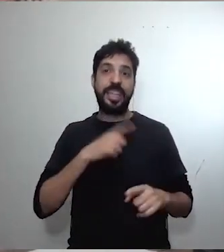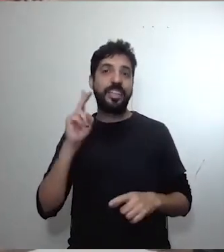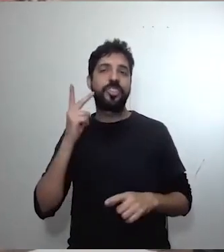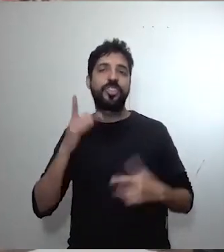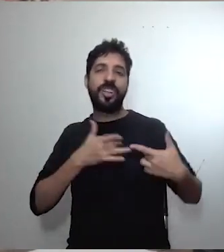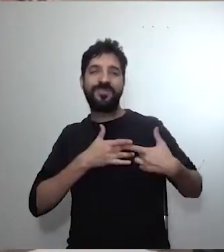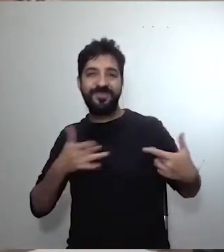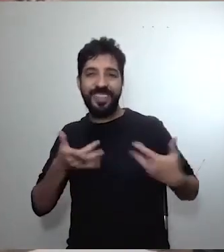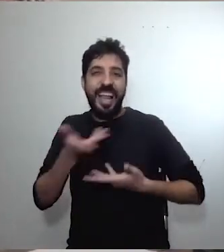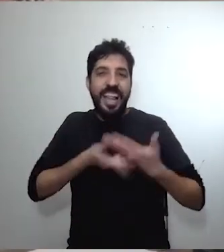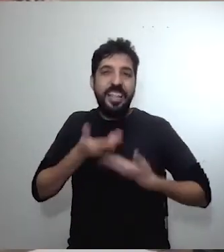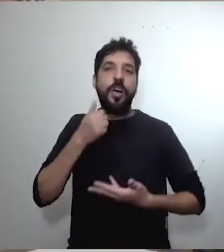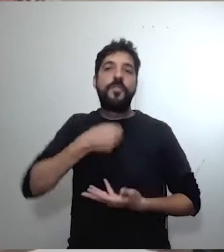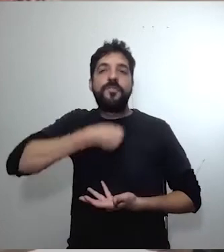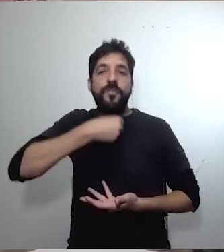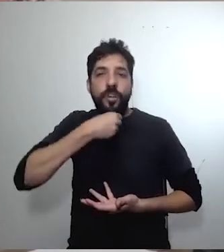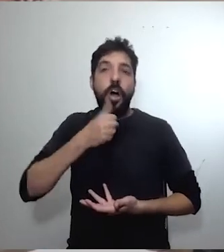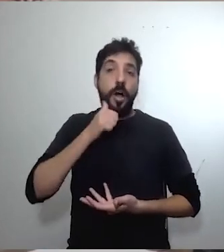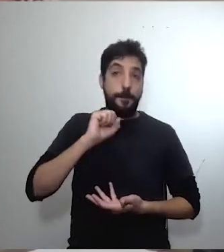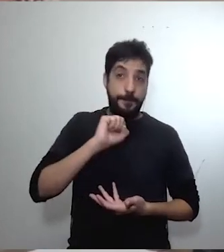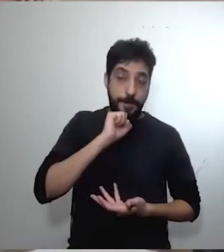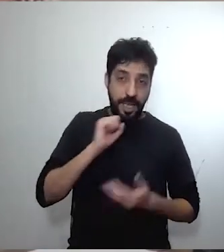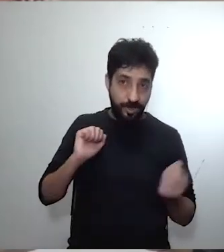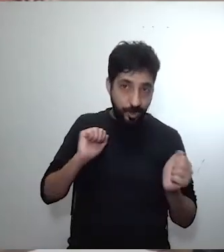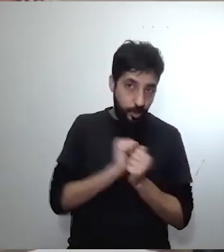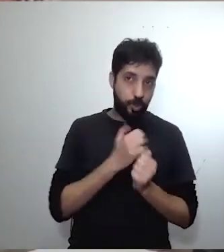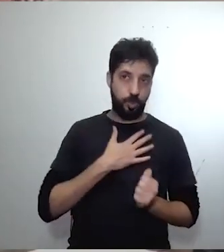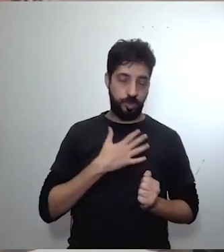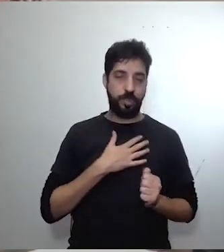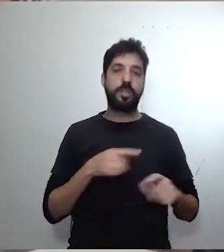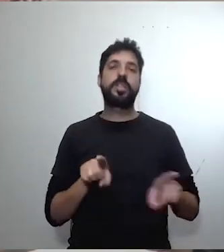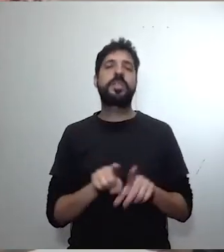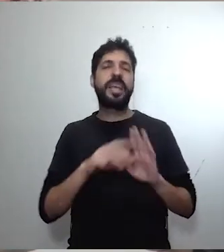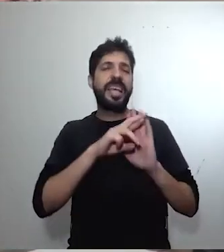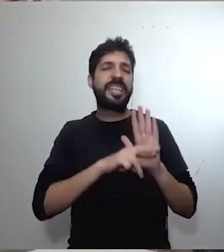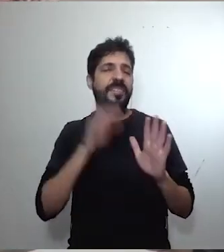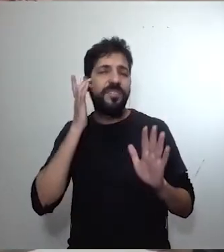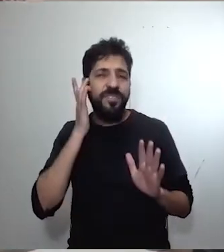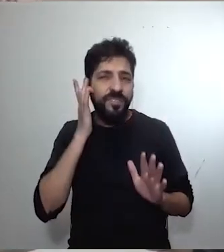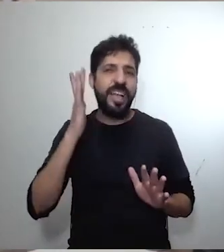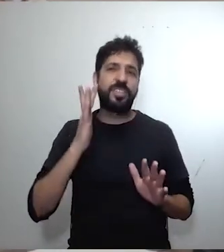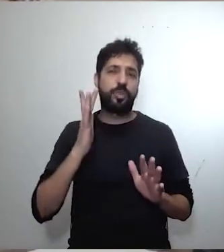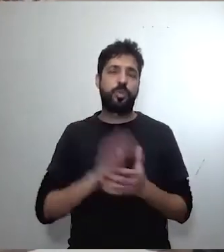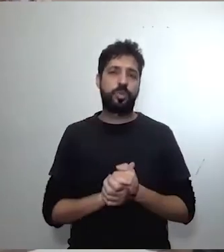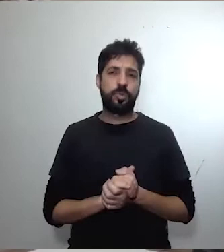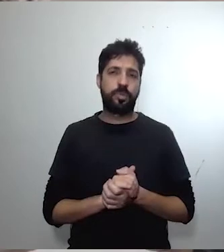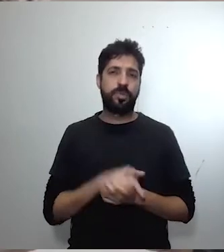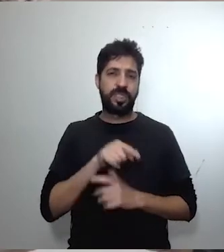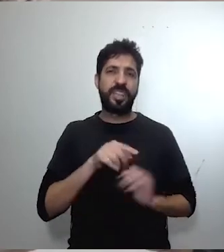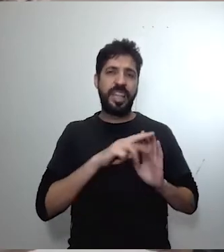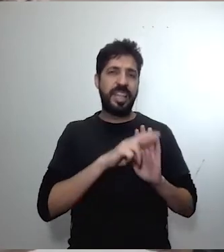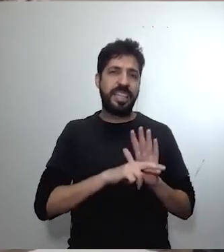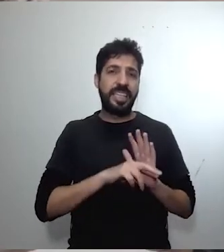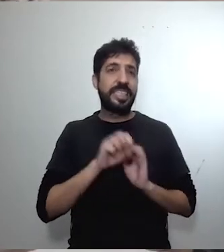história de afeto, né, da relação da minha avó e da minha mãe comigo, é uma receita super fácil, uma